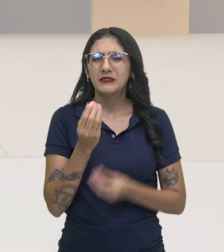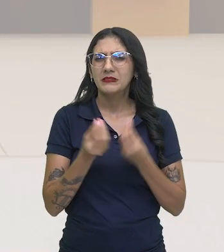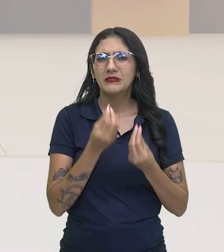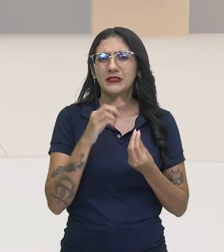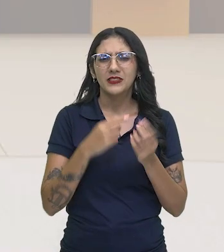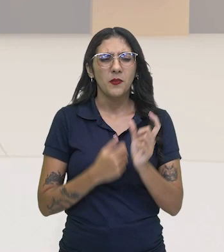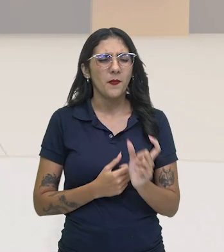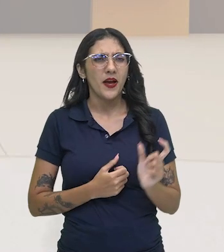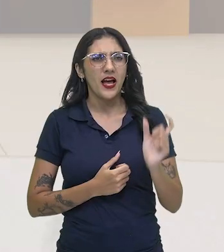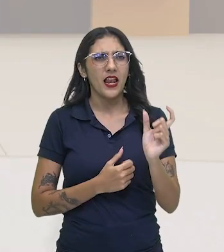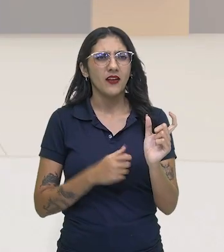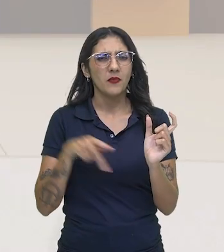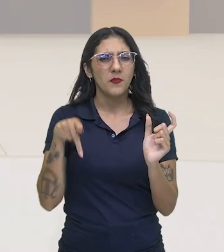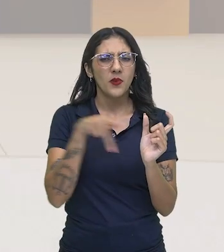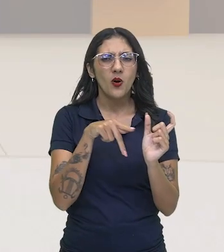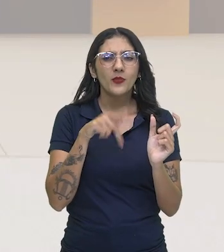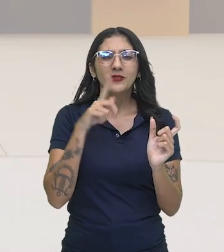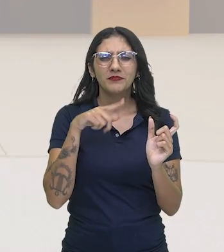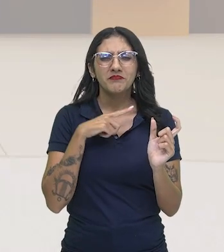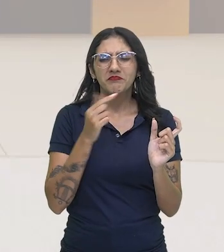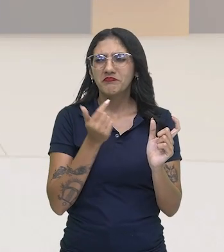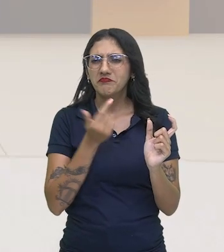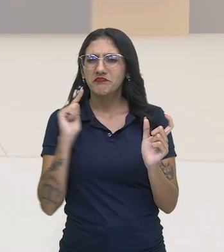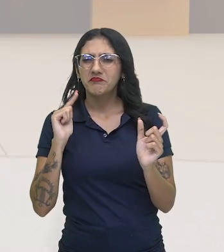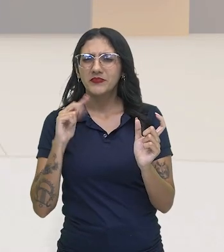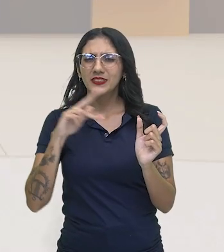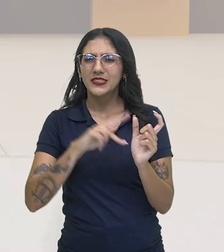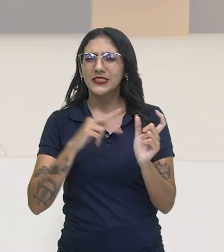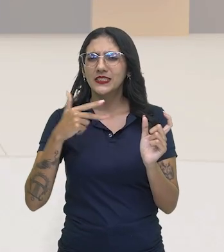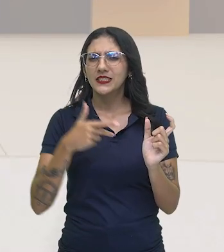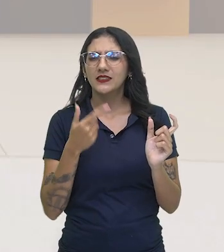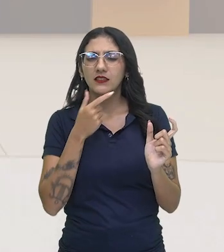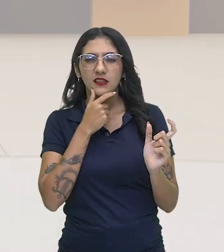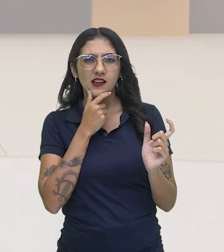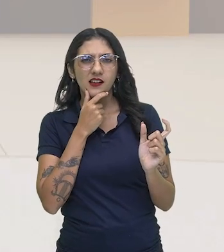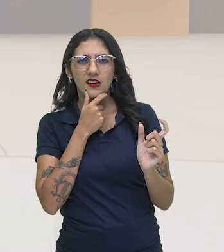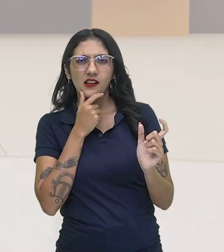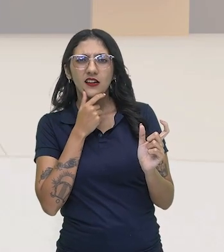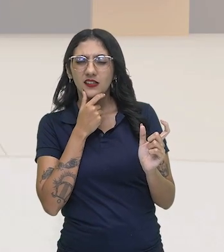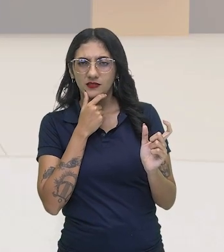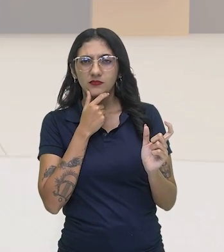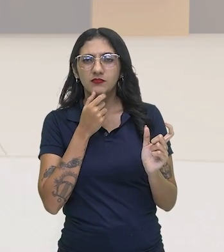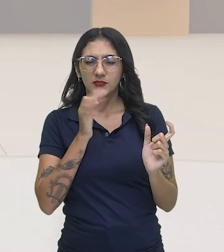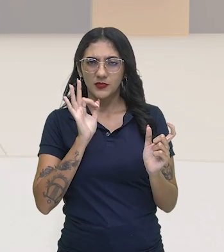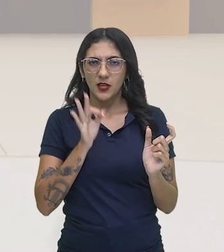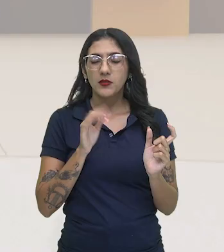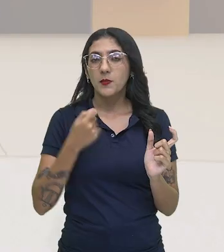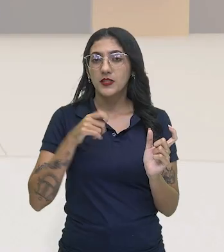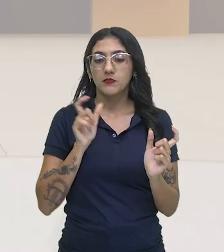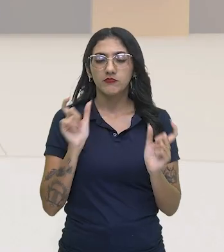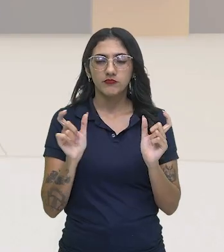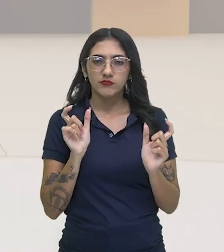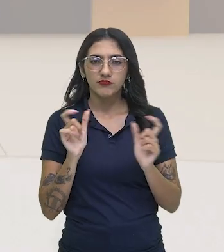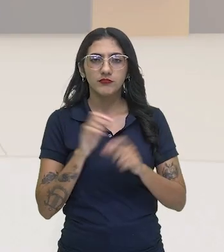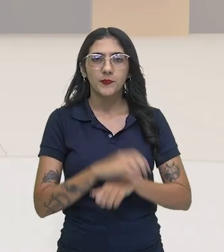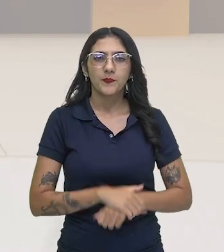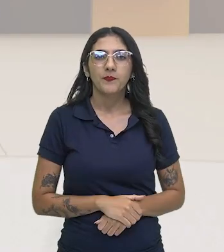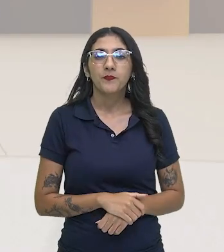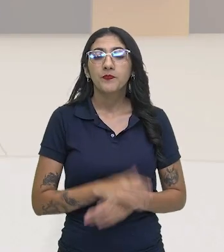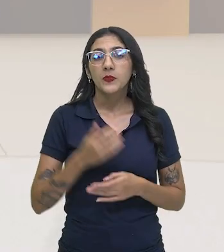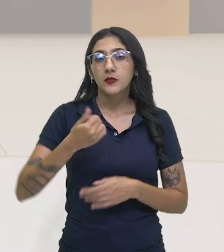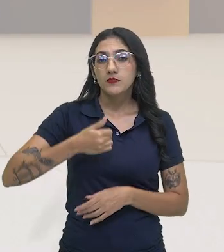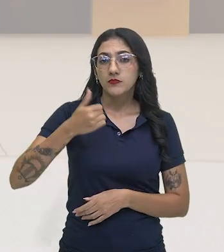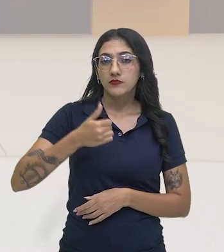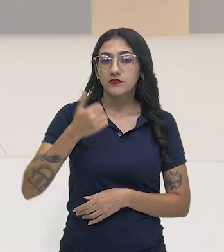palavra específica indicando isso vai fazer muito mais sentido do que apenas apresentando em português. Então, nós temos o primeiro tópico aí, que